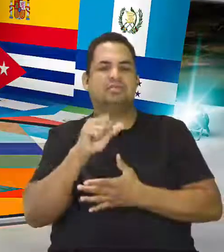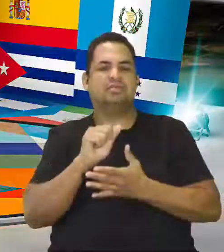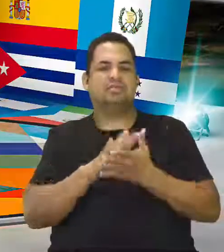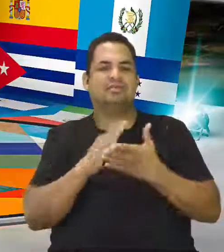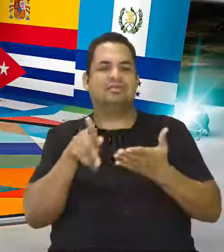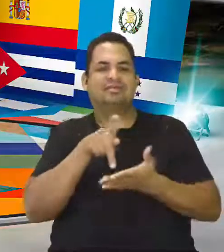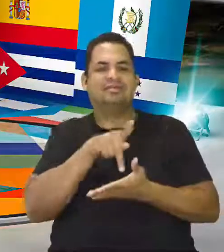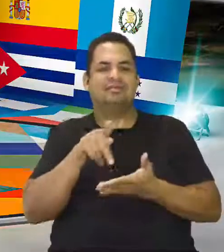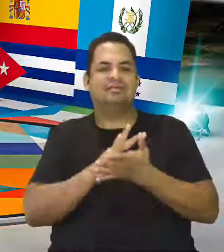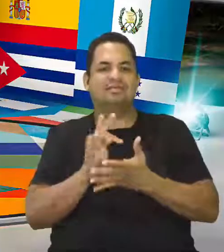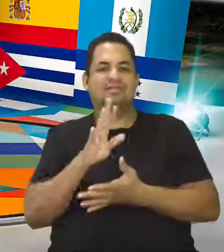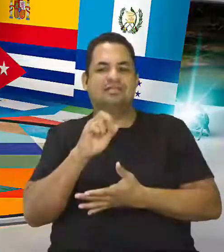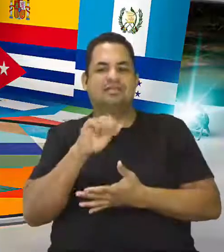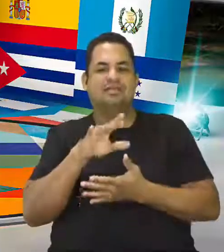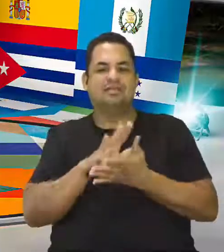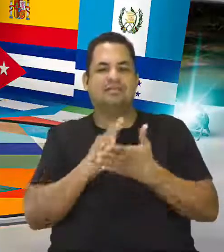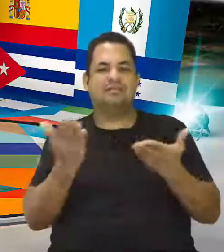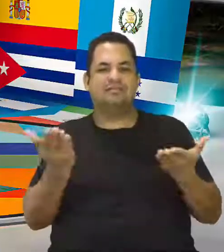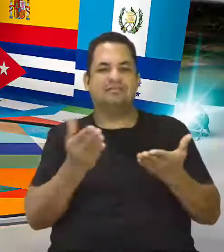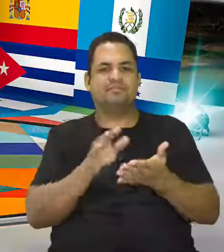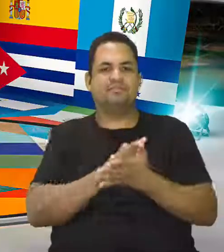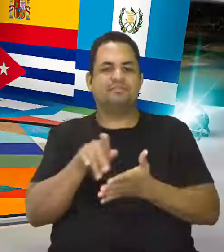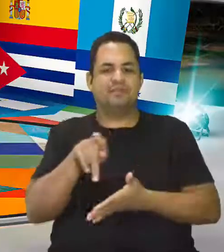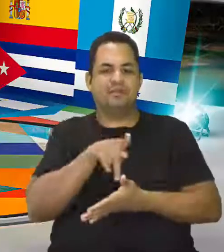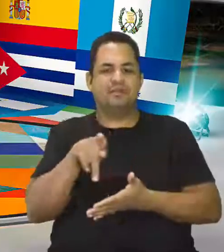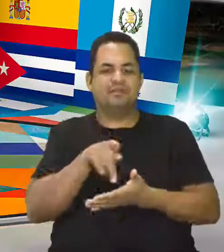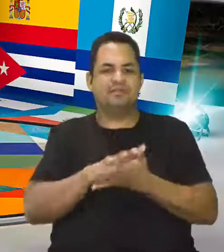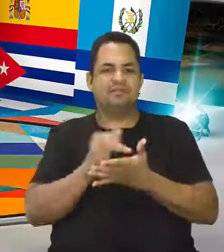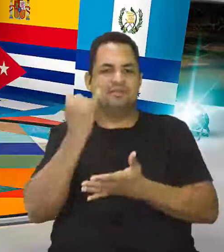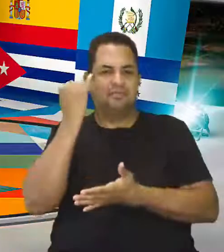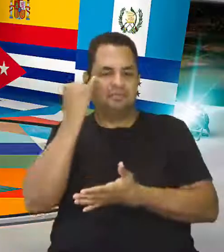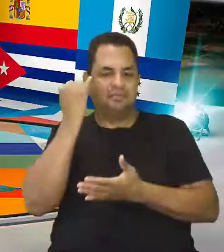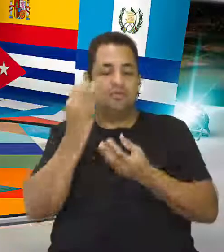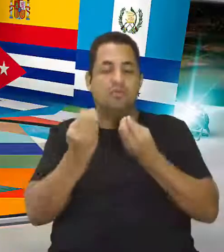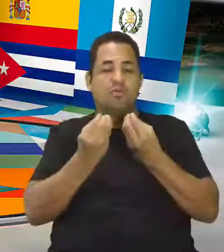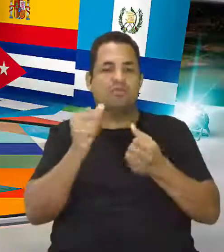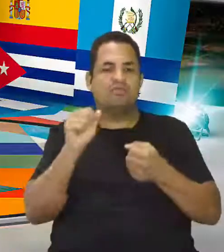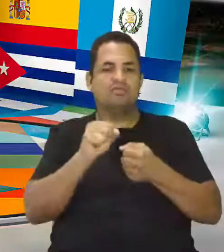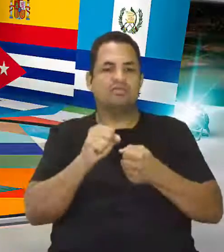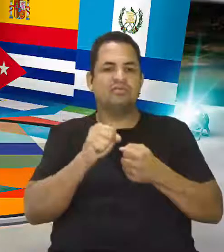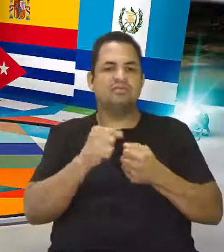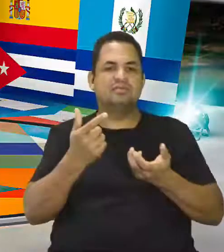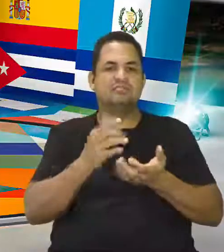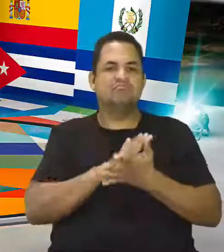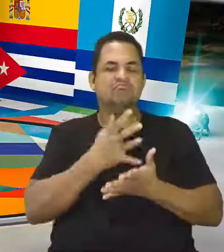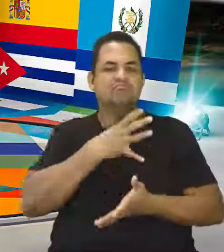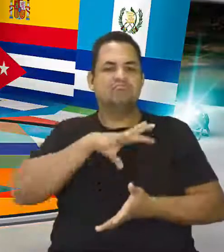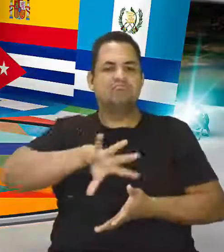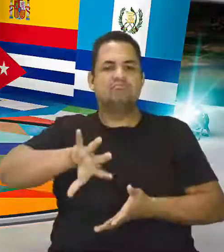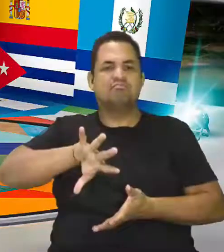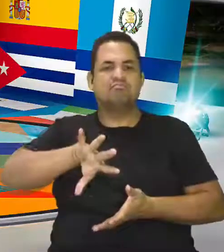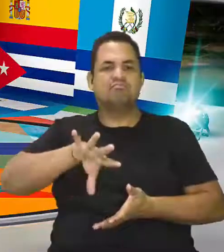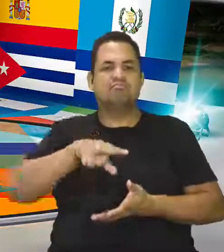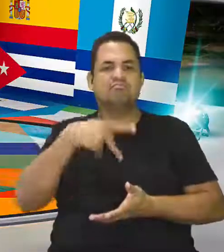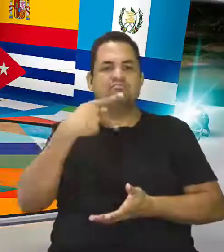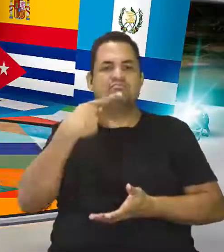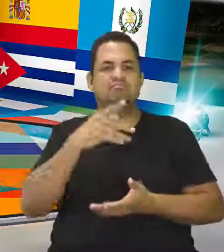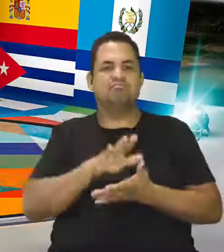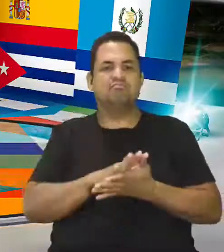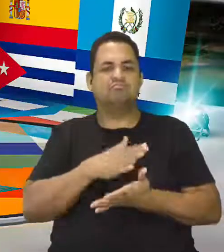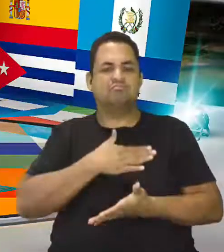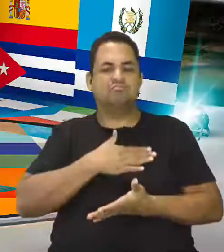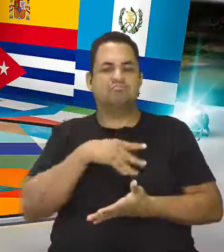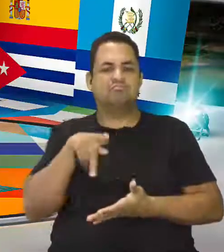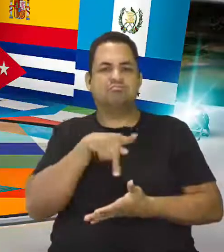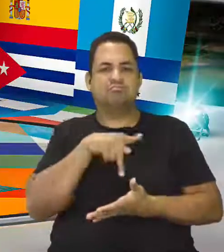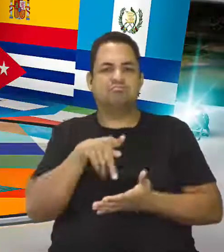para a professora Tainá, eu queria mandar um recado para o professor Sâmio, como é que eu vou fazer? Eu não queria nem falar para minha professora